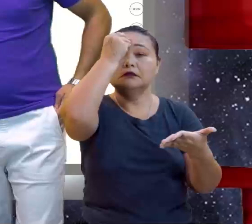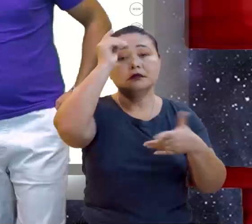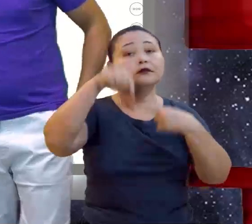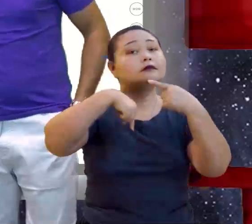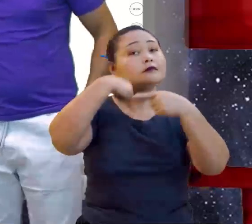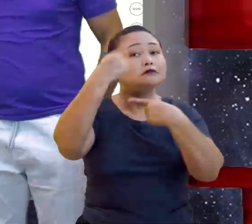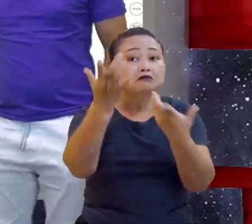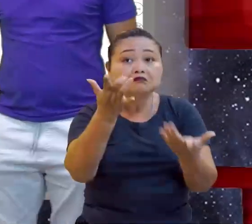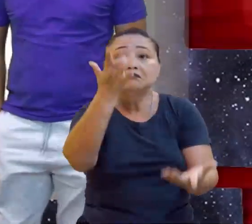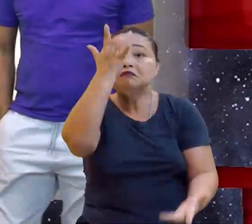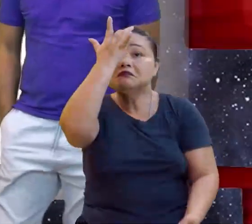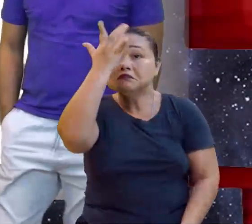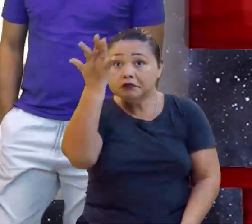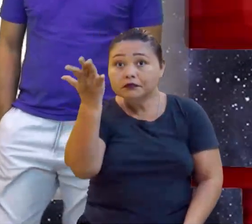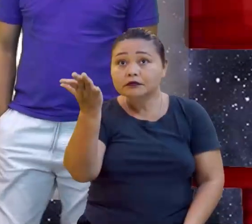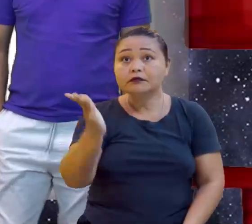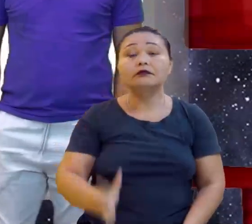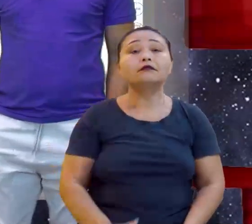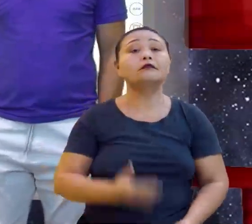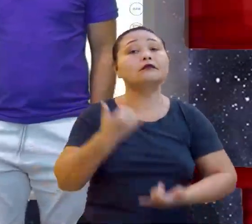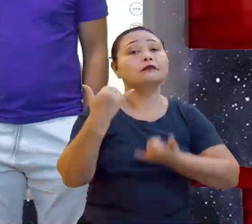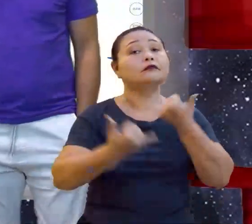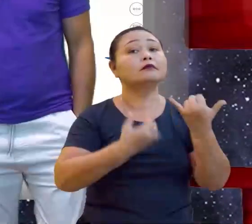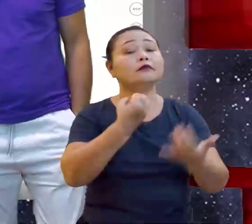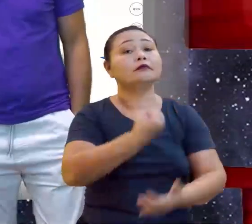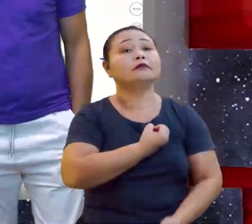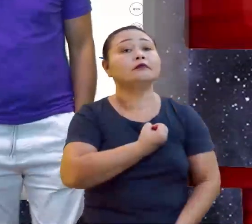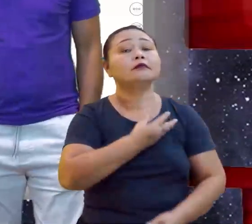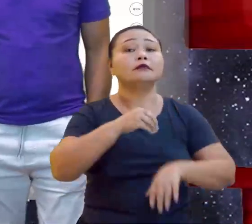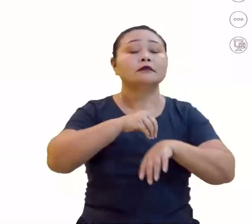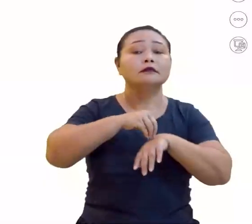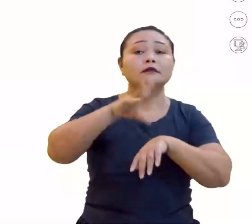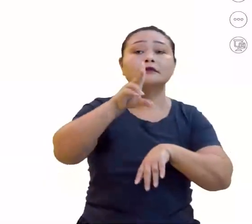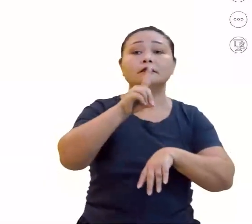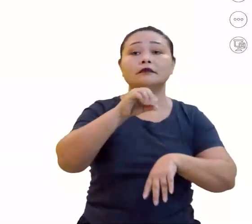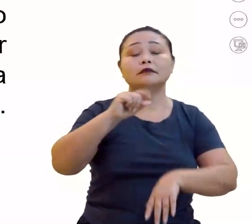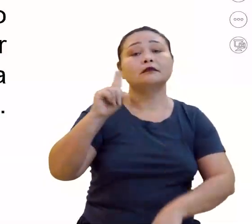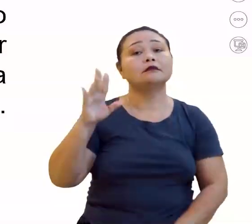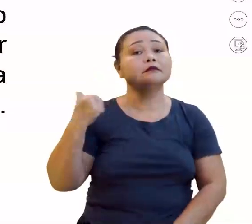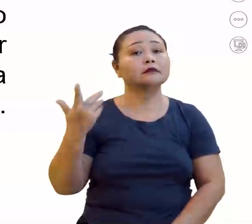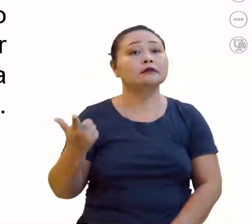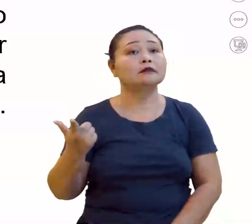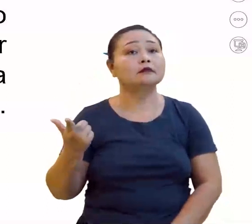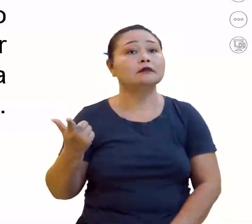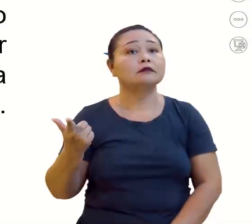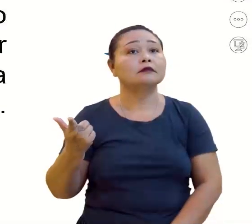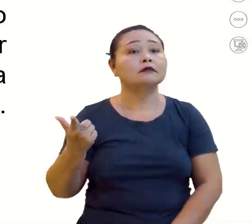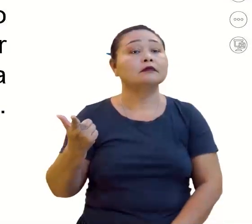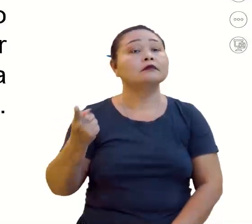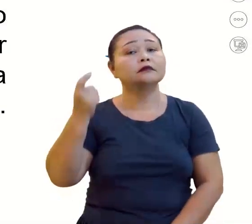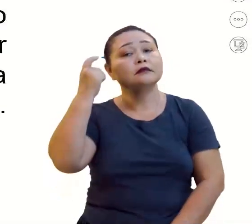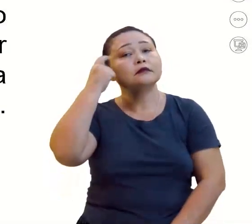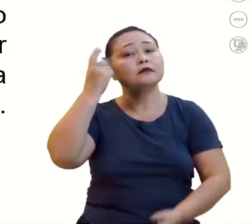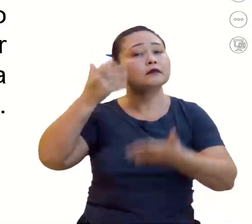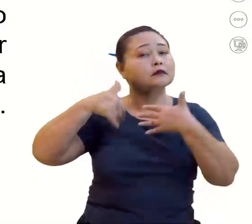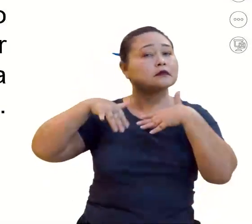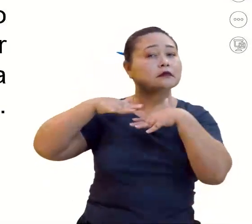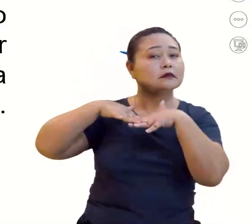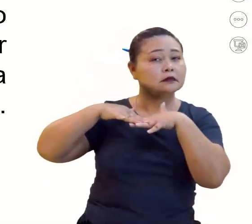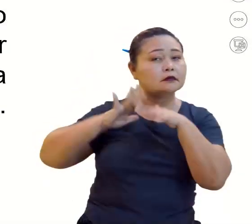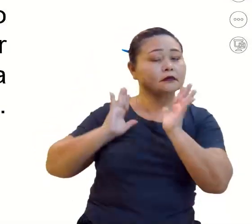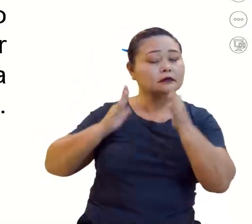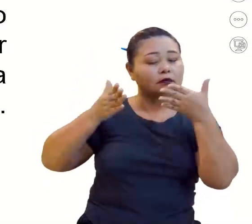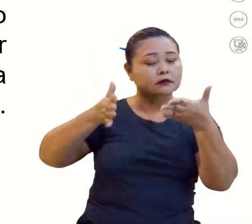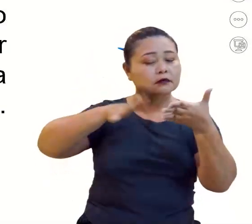Isso mesmo. Então vamos ao Brincando com os Números, que hoje é uma dica para o Enem. Olha lá. Pense matematicamente, o